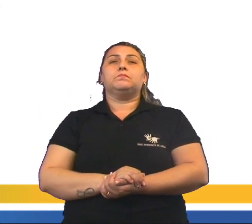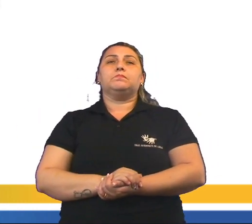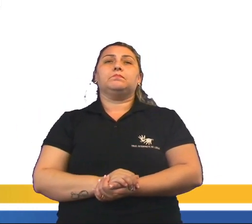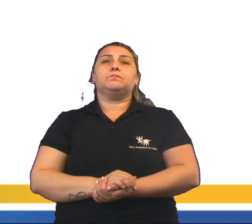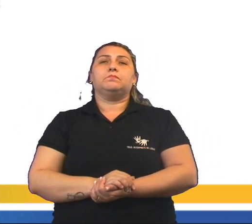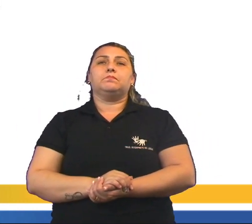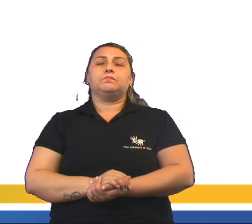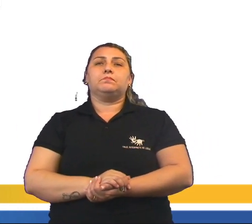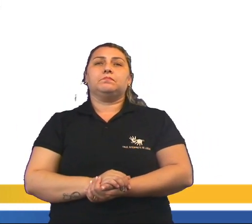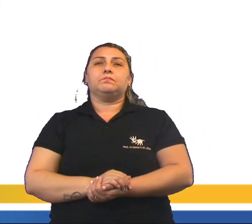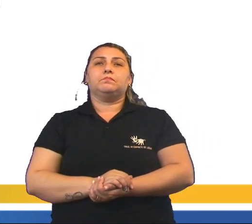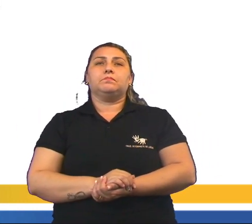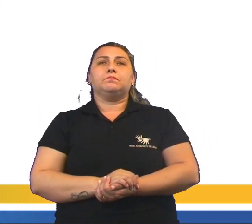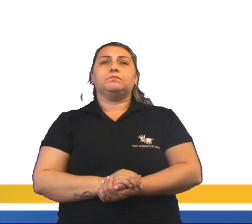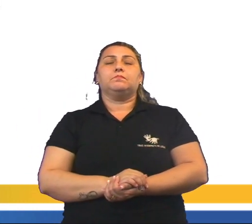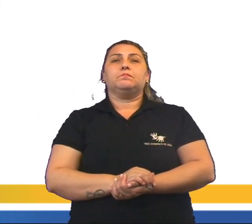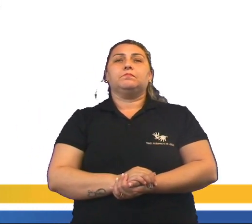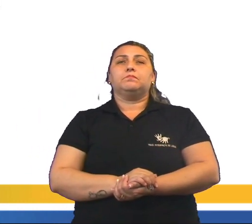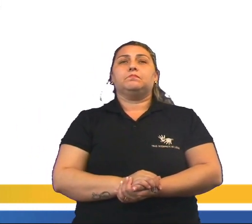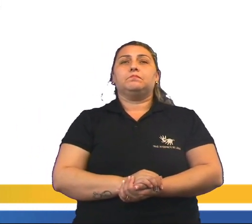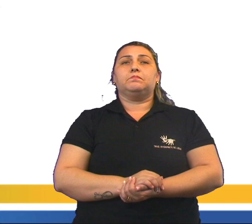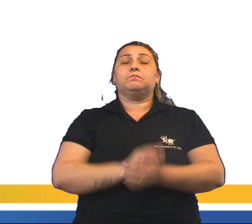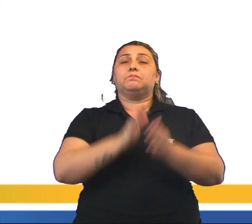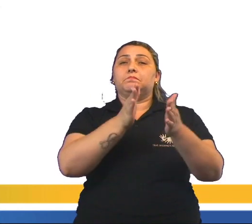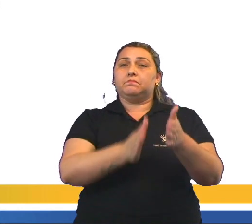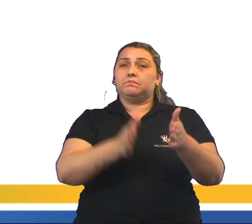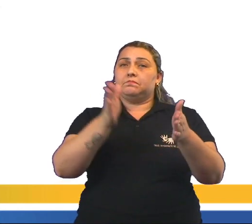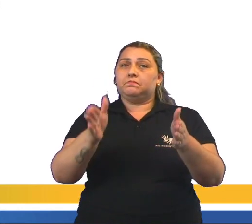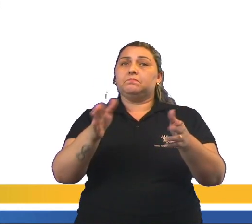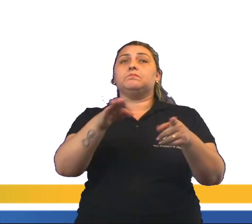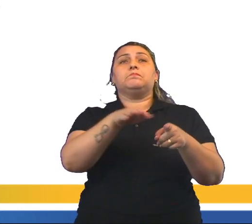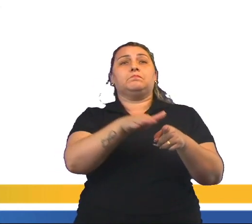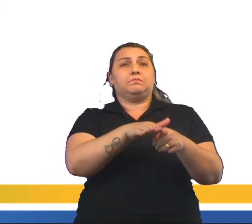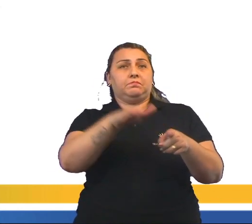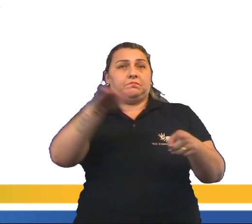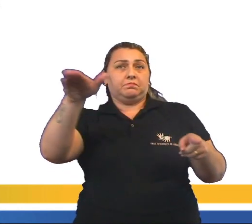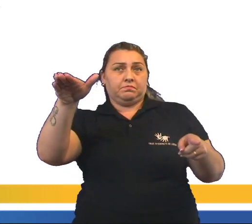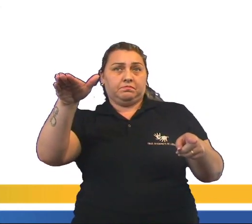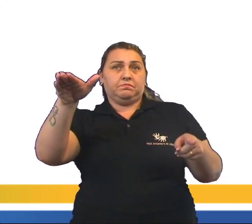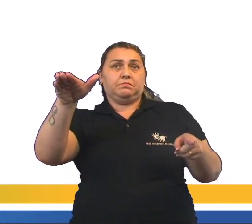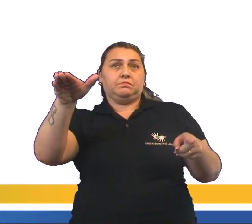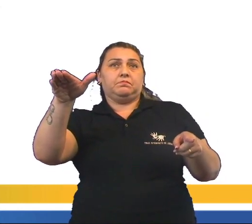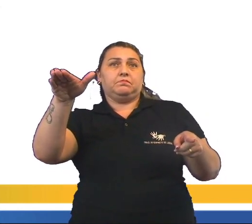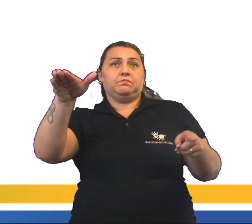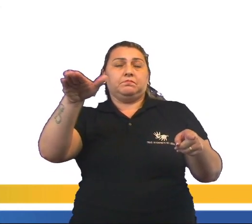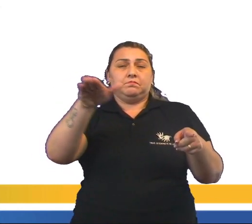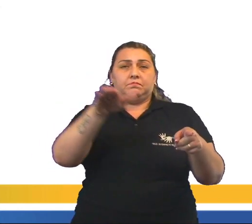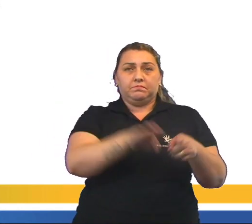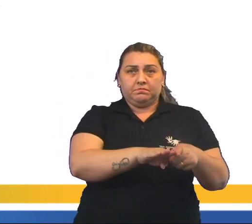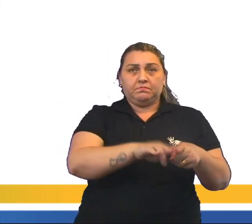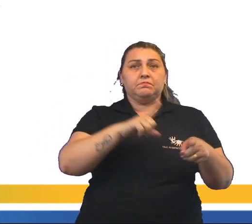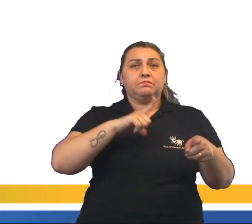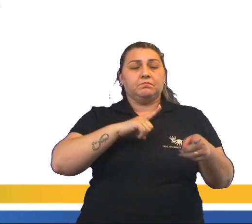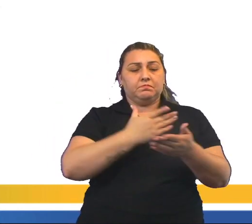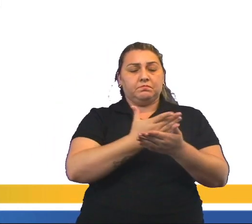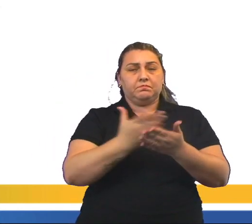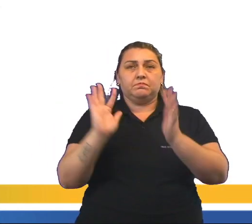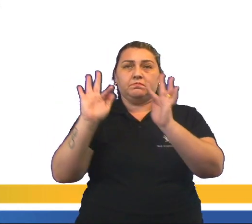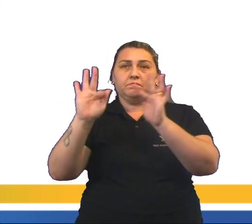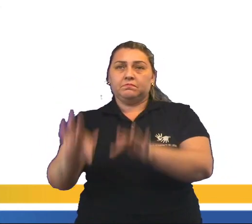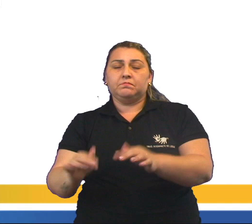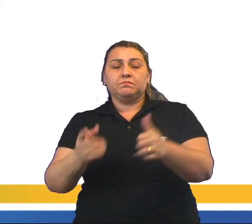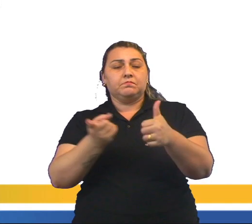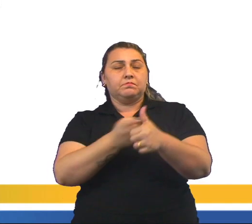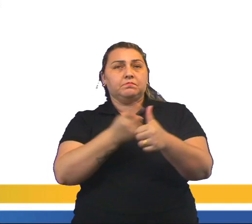32 - 64 nessa ordem decrescente ele tem início e fim observa aí que o